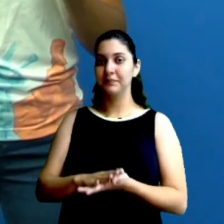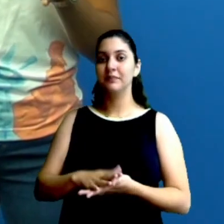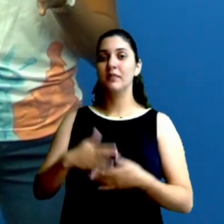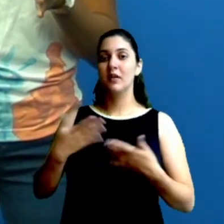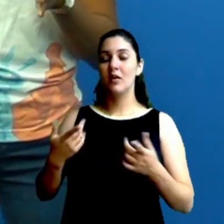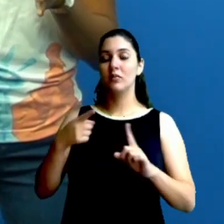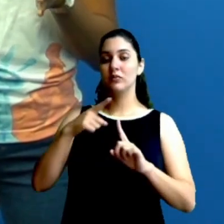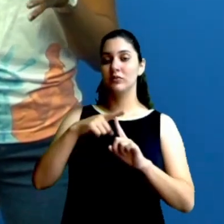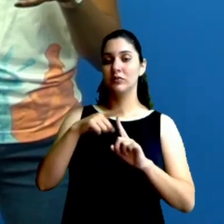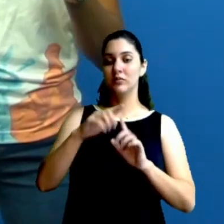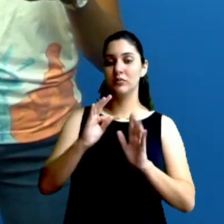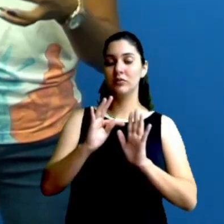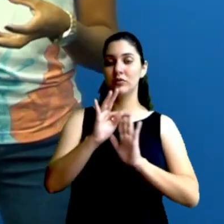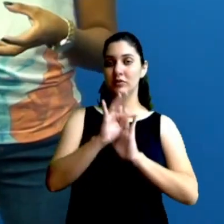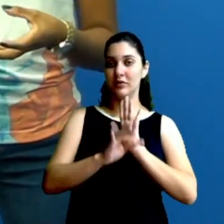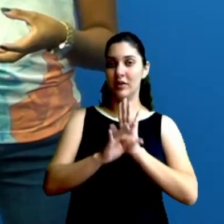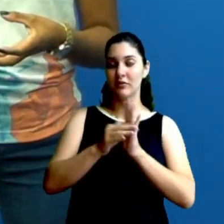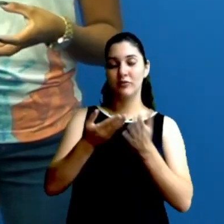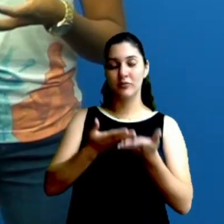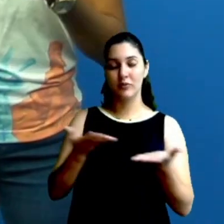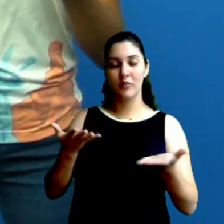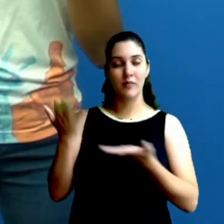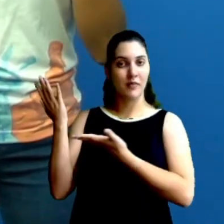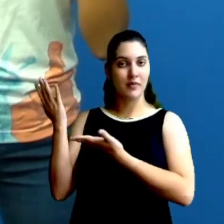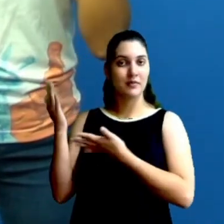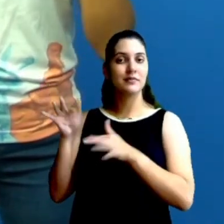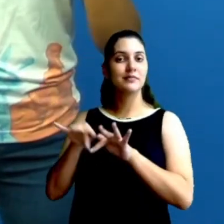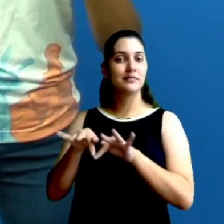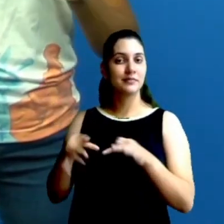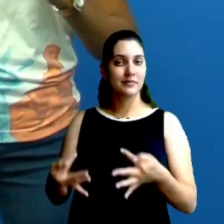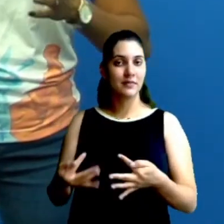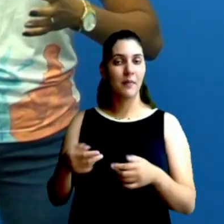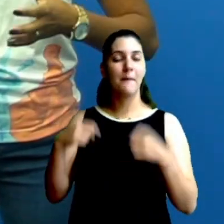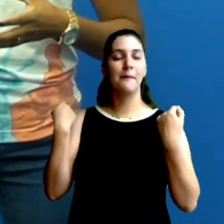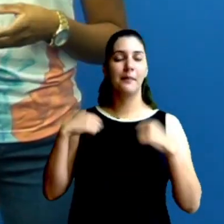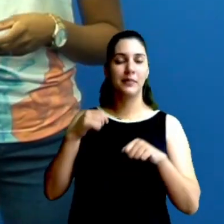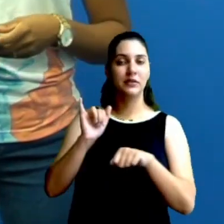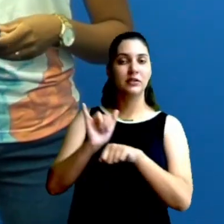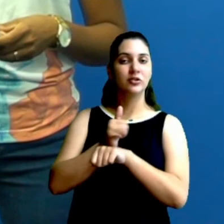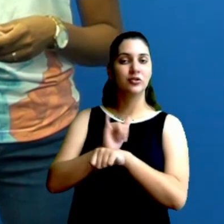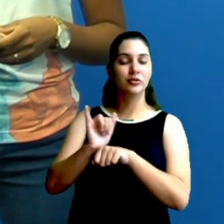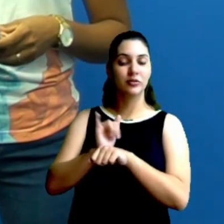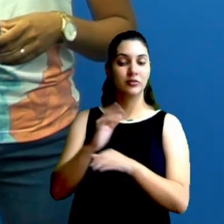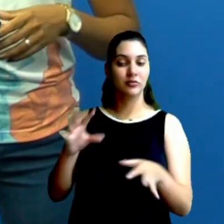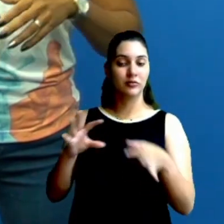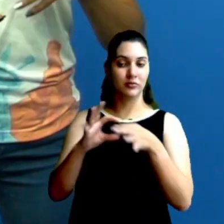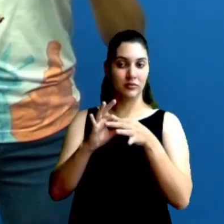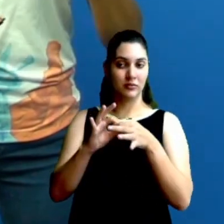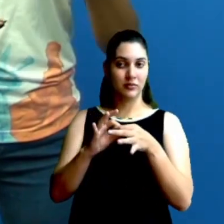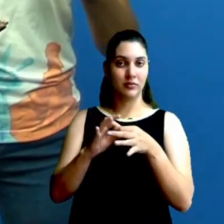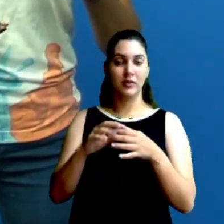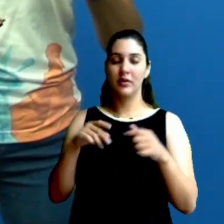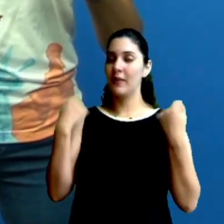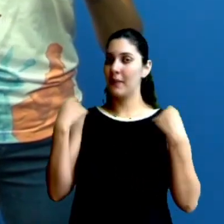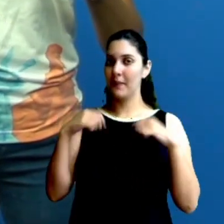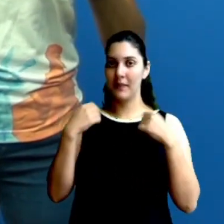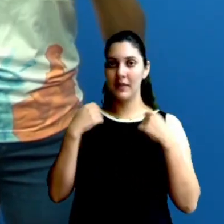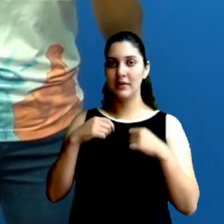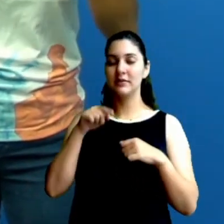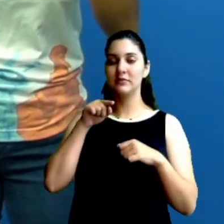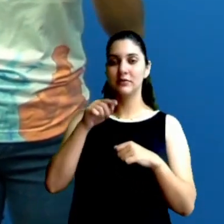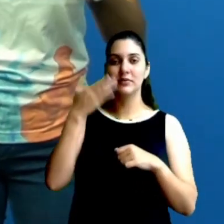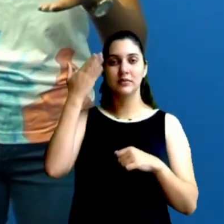Então, tipos de texto como esse, simples, a gente tem que ter essa estratégia de associação. Não é preciso